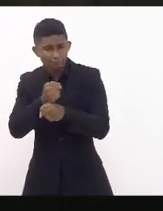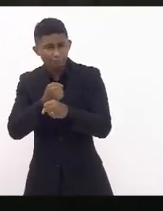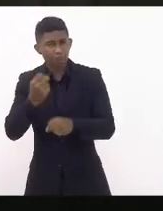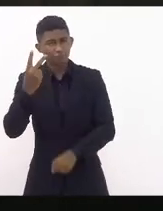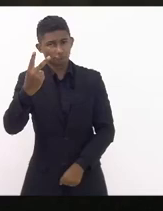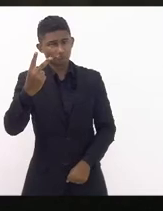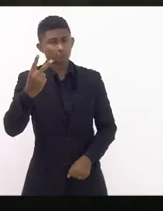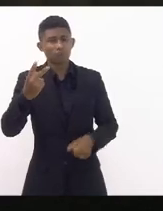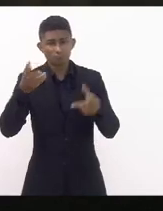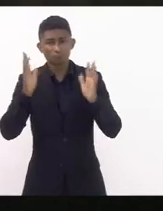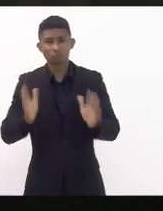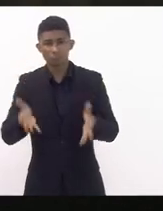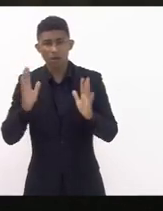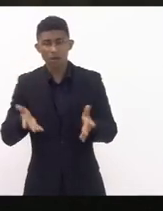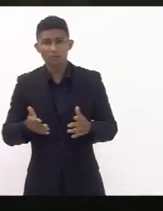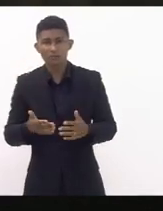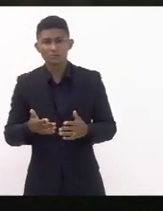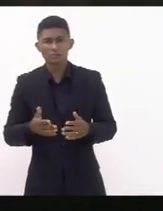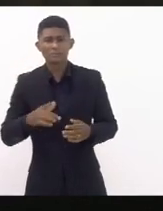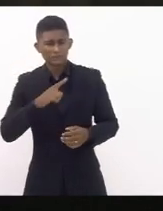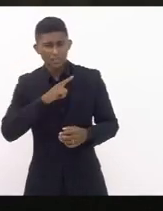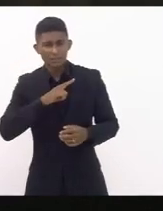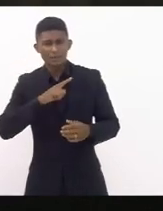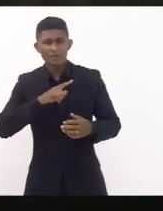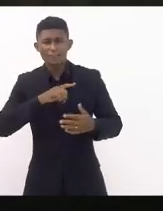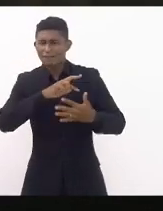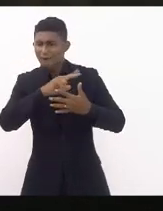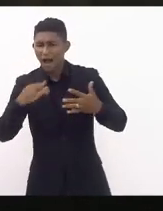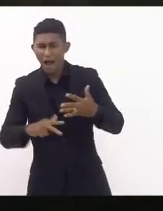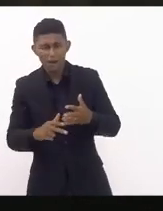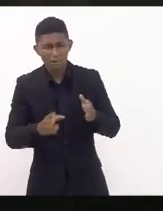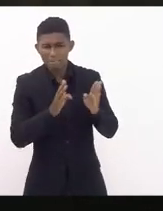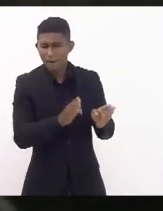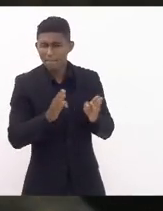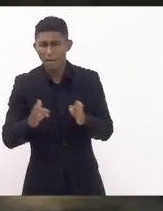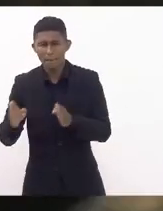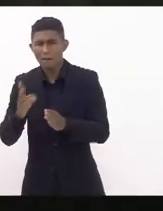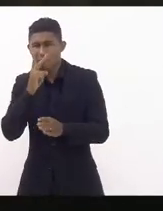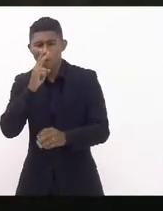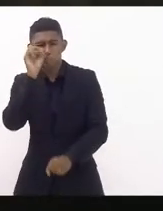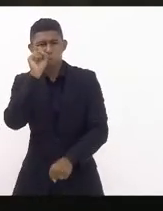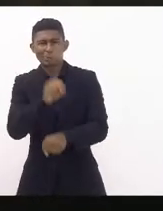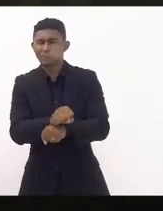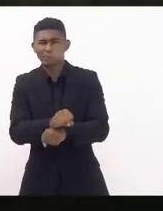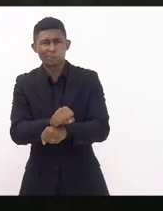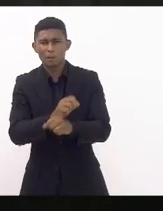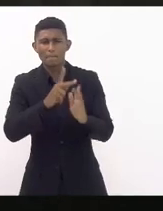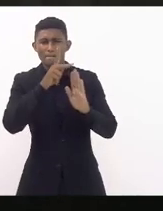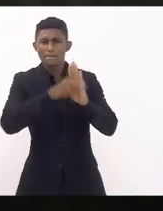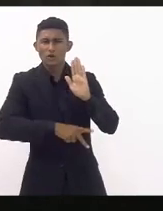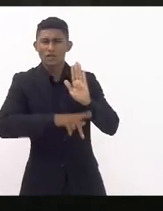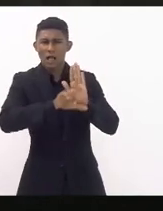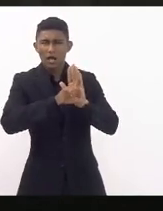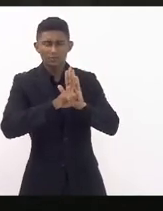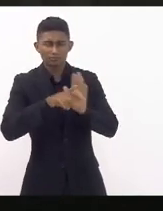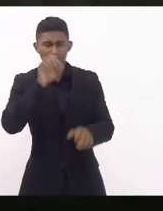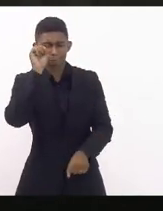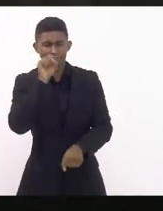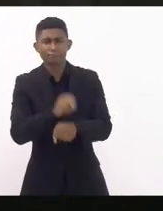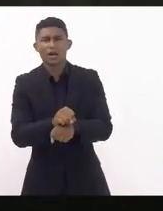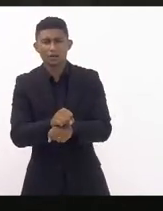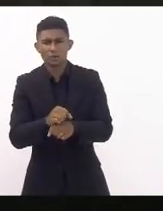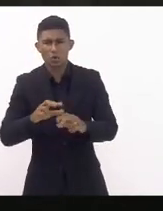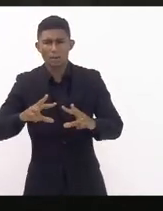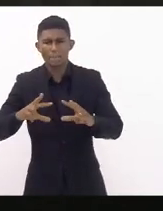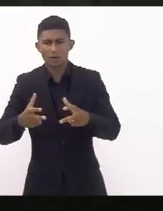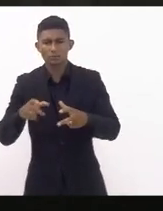dois anos, onde vários processos ficaram parados, projetos de lei ficaram parados em